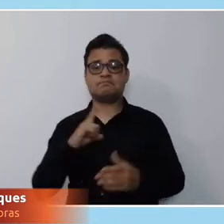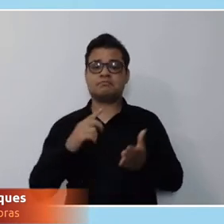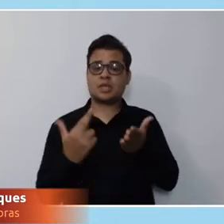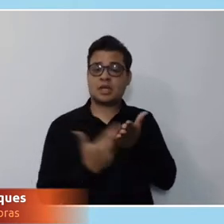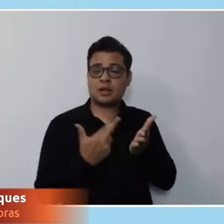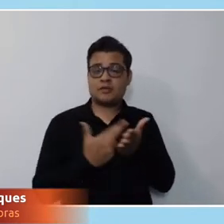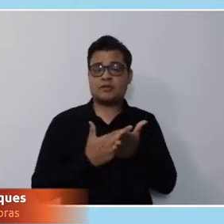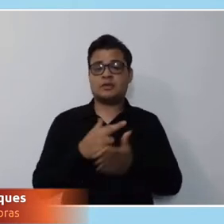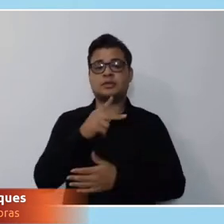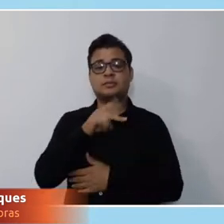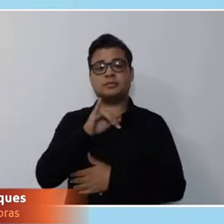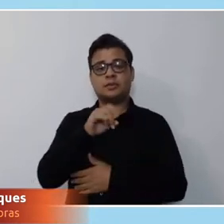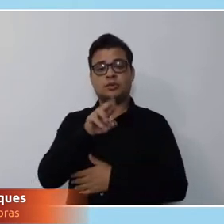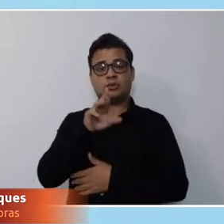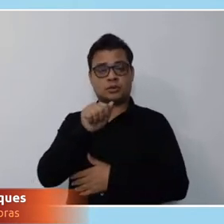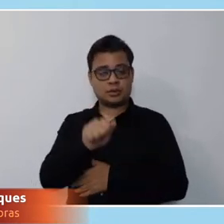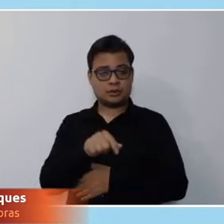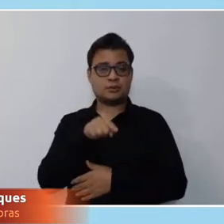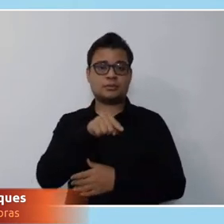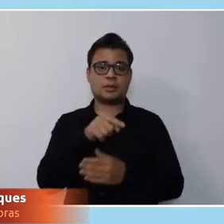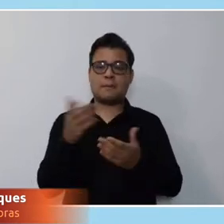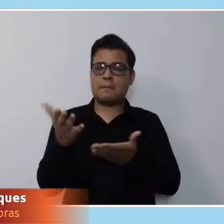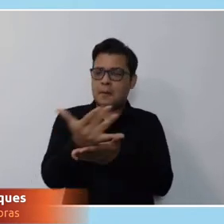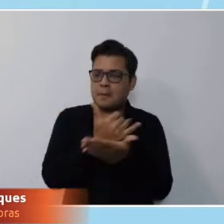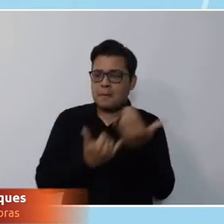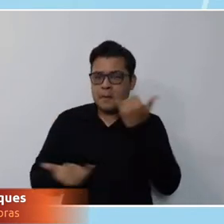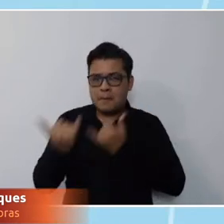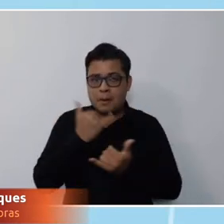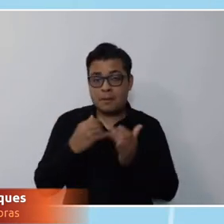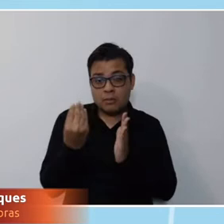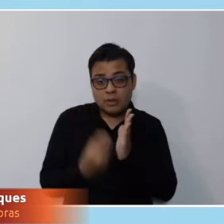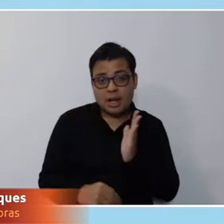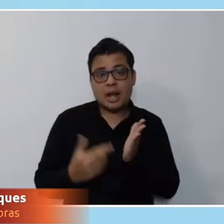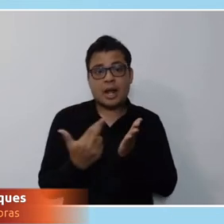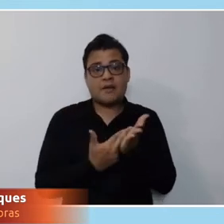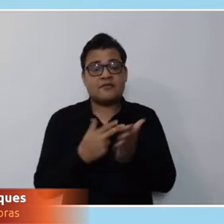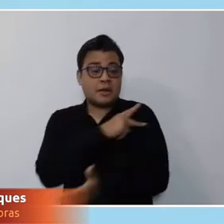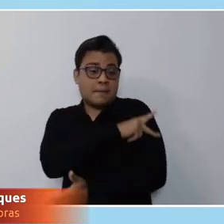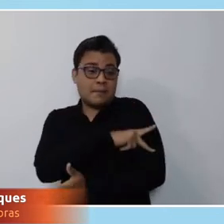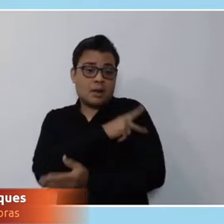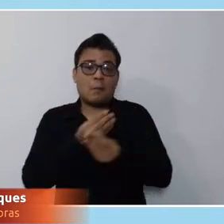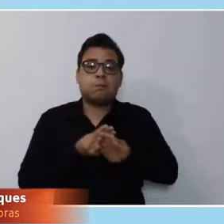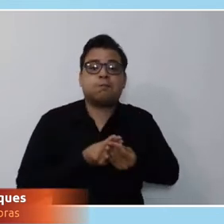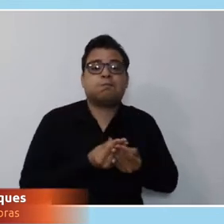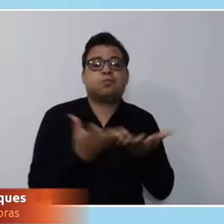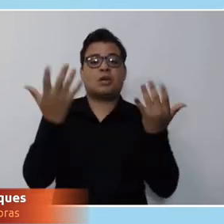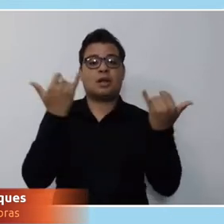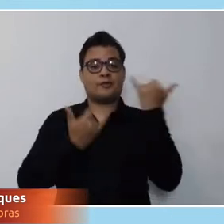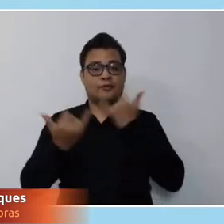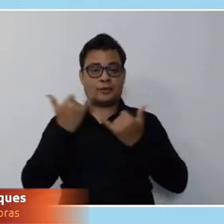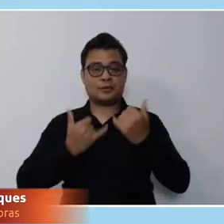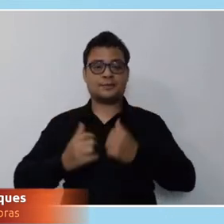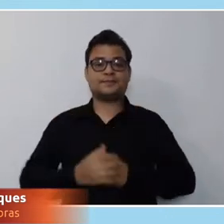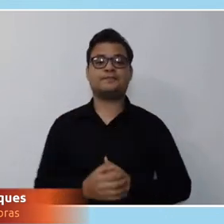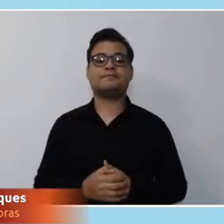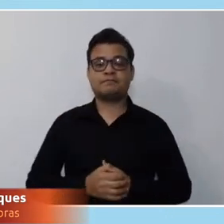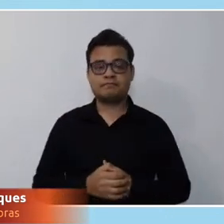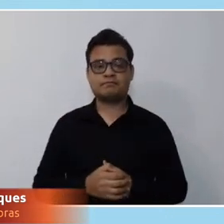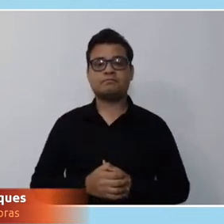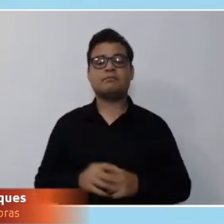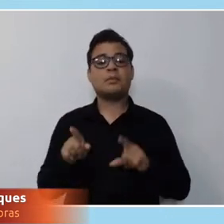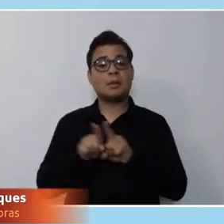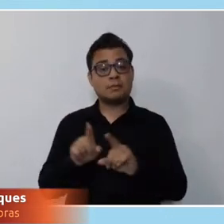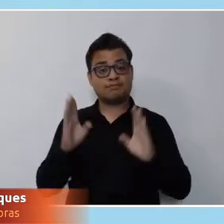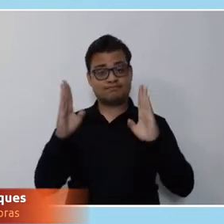divulgados pela revista Piauí, na seção Igualdades. Bom, e nos últimos 10 anos...